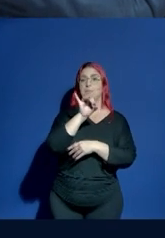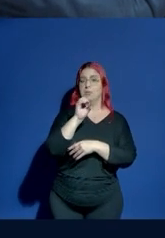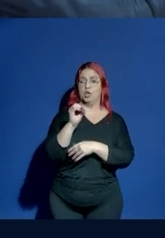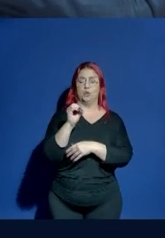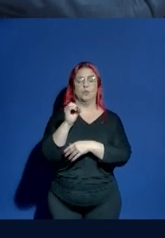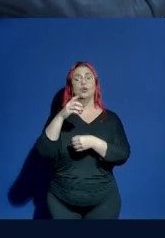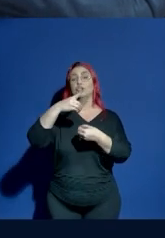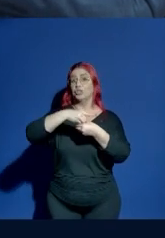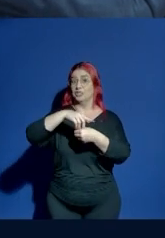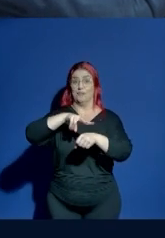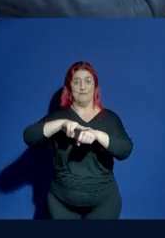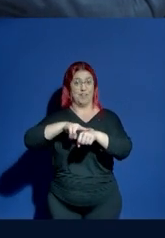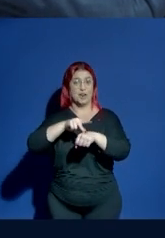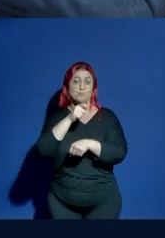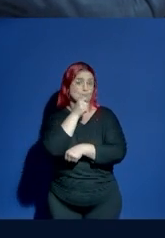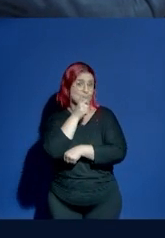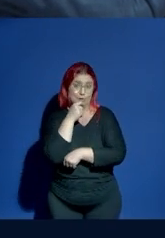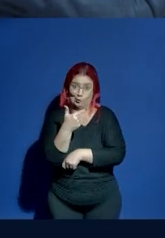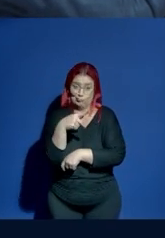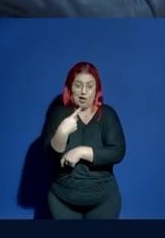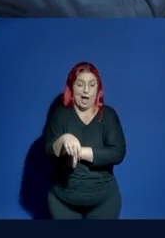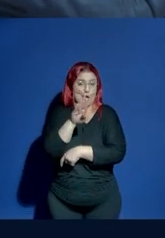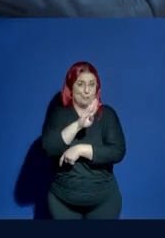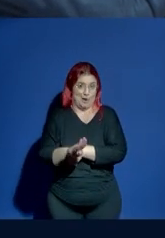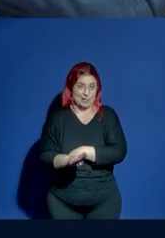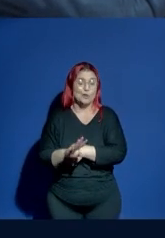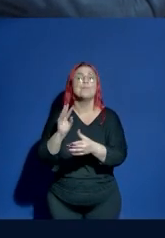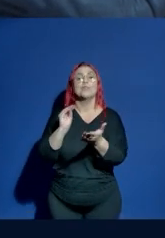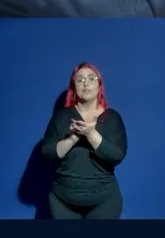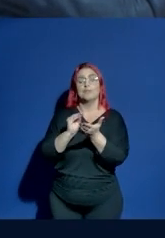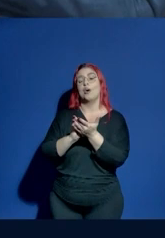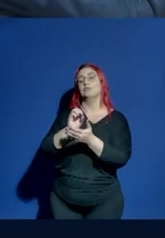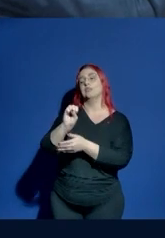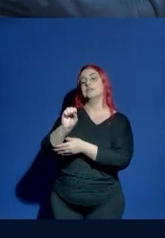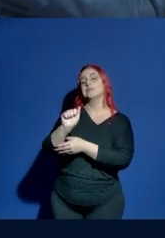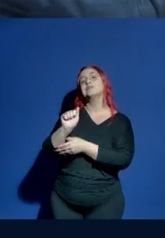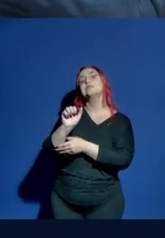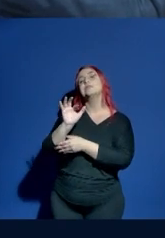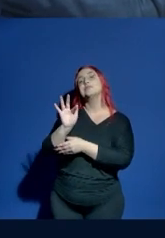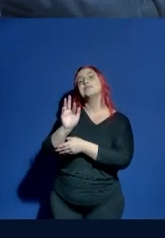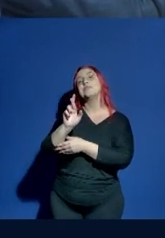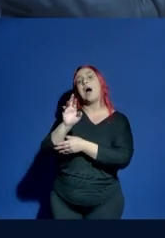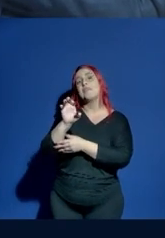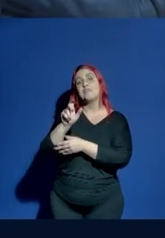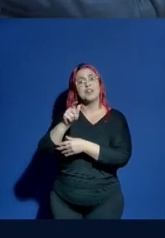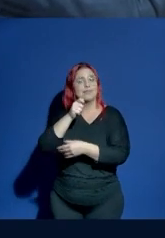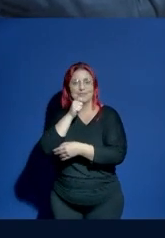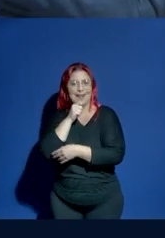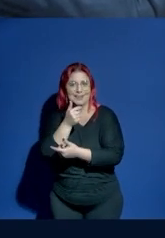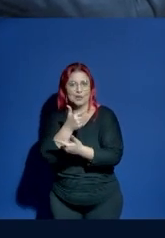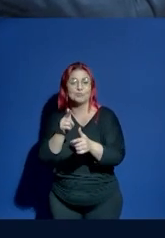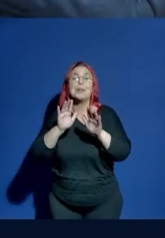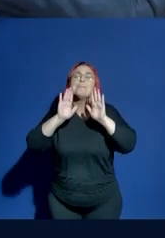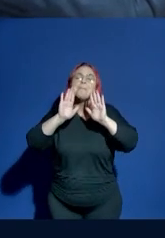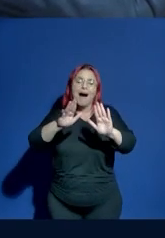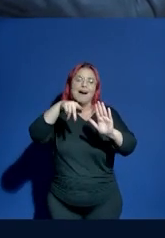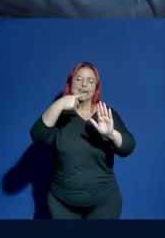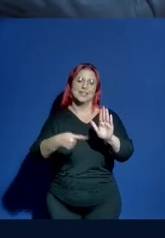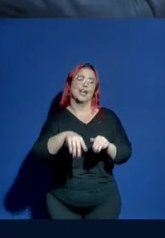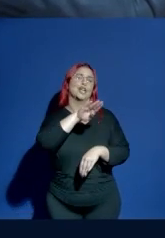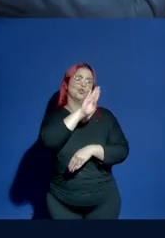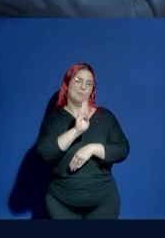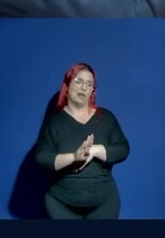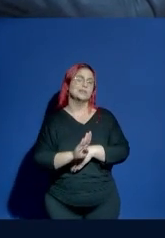nós não temos um projeto ainda estruturado para a SAF no Brasil, mas não tenho dúvida que somos o país que mais